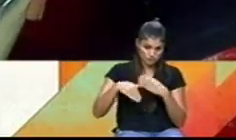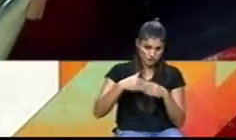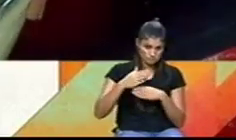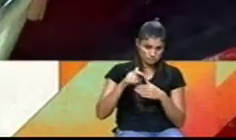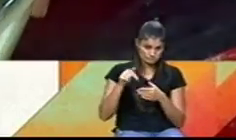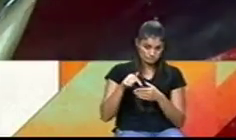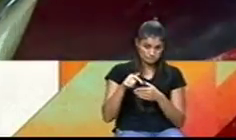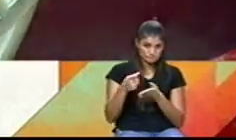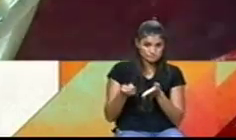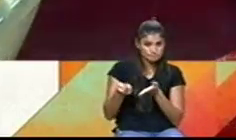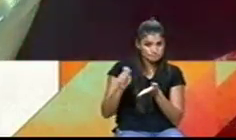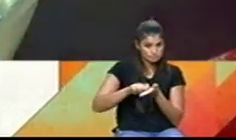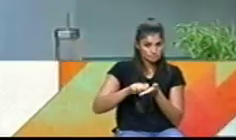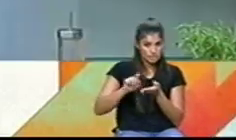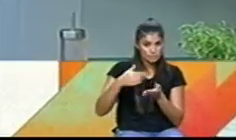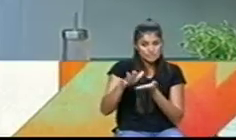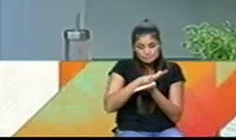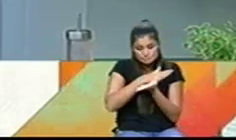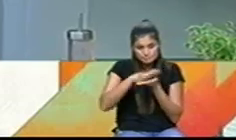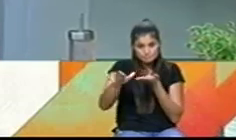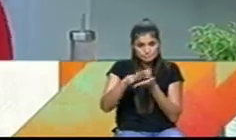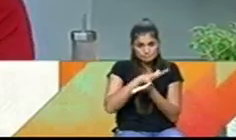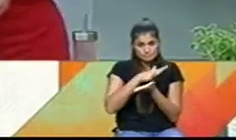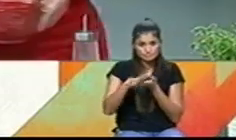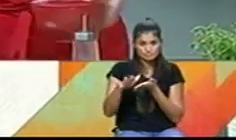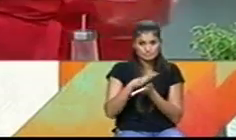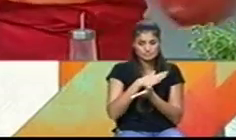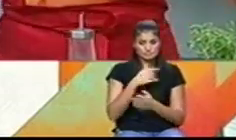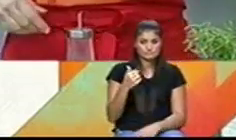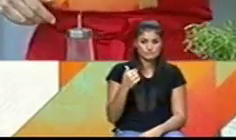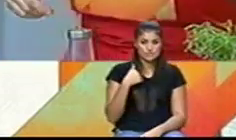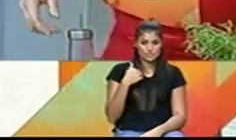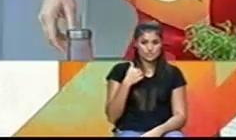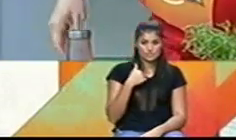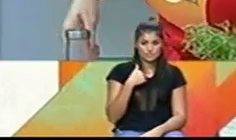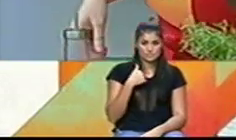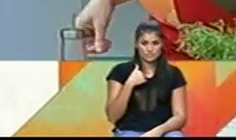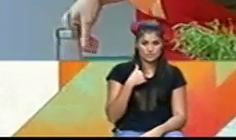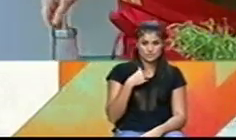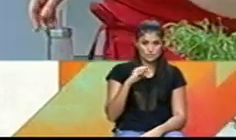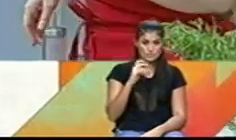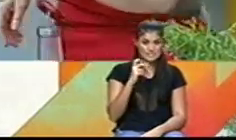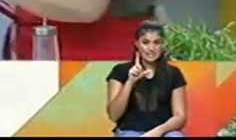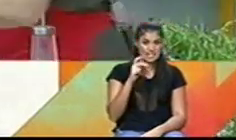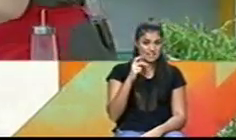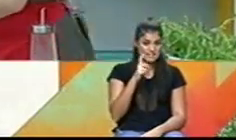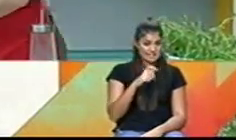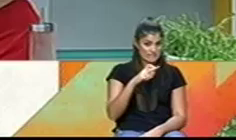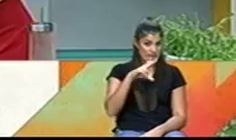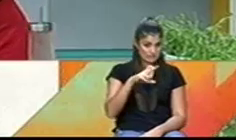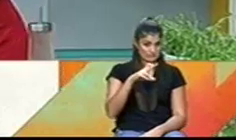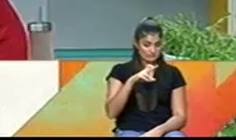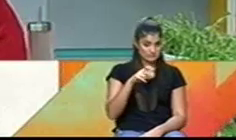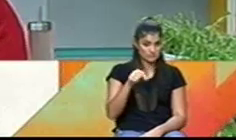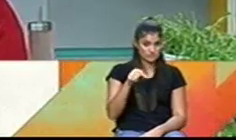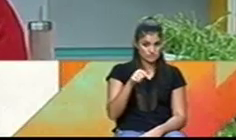faço isso. Colocas na forma e depois alisas, por favor, com... Certo. Está bem? E eu vou fazer... Com o Salazar. O recheio, sim, com o Salazar. Eu faço o recheio,